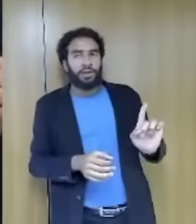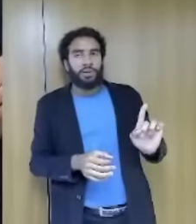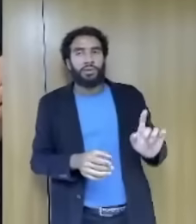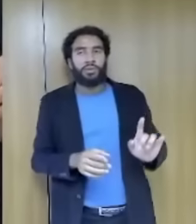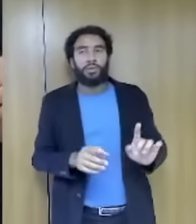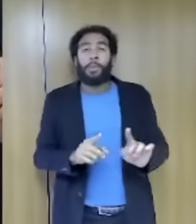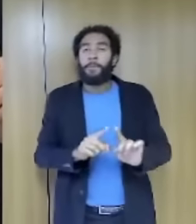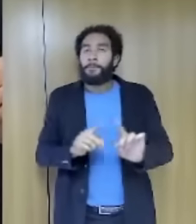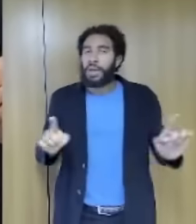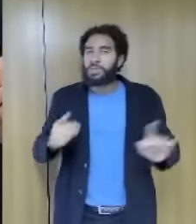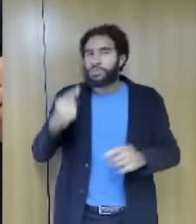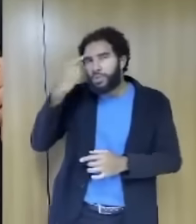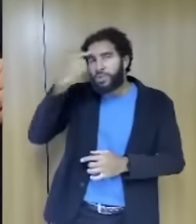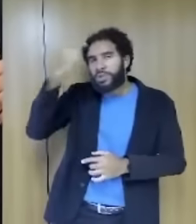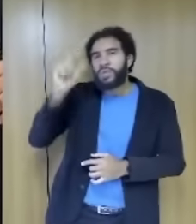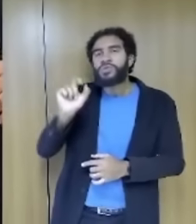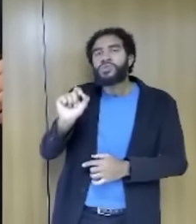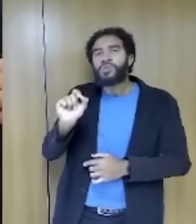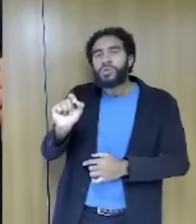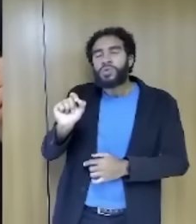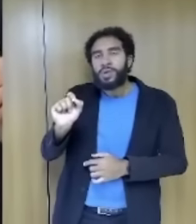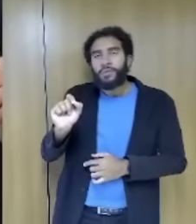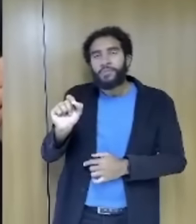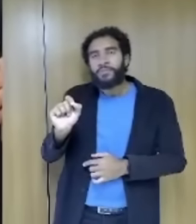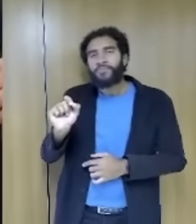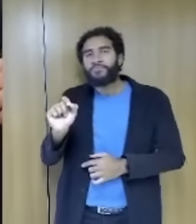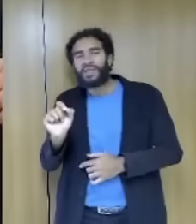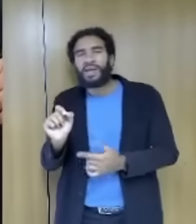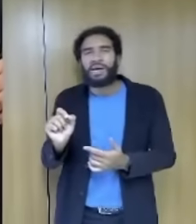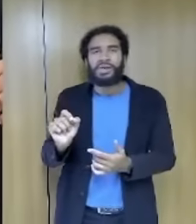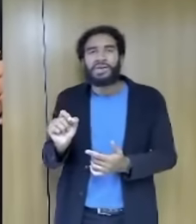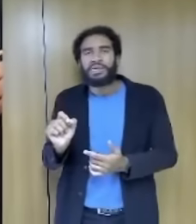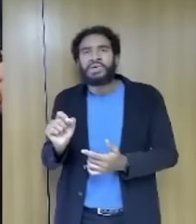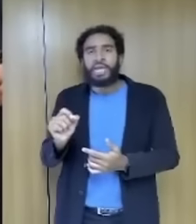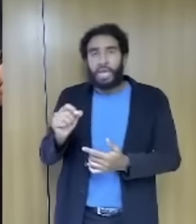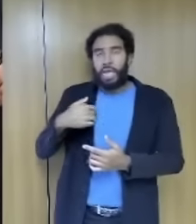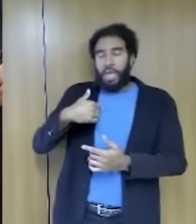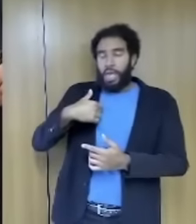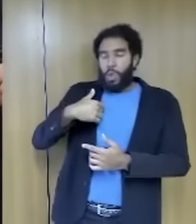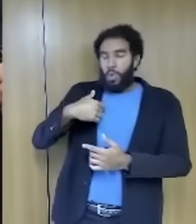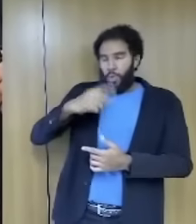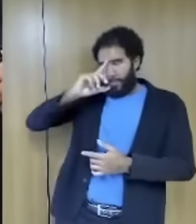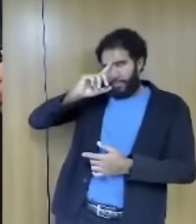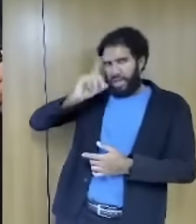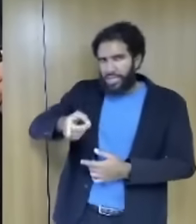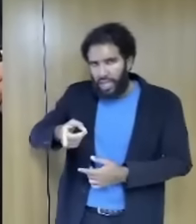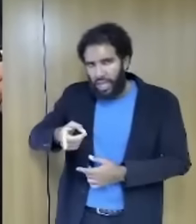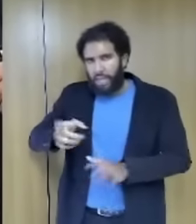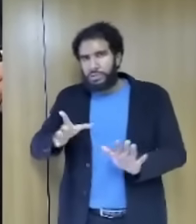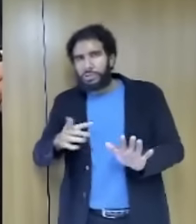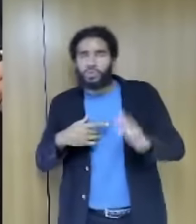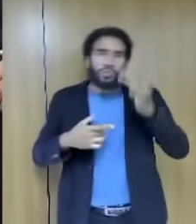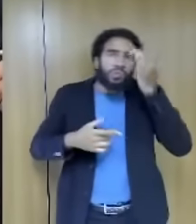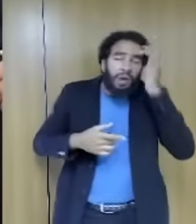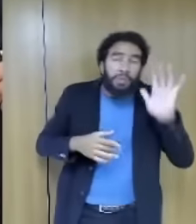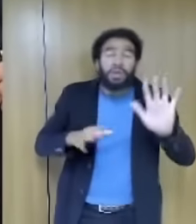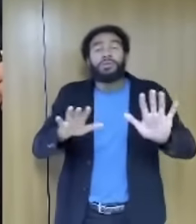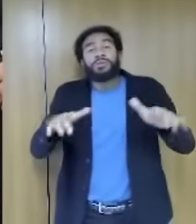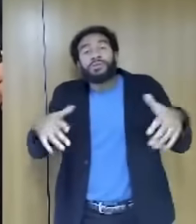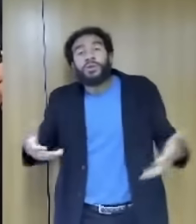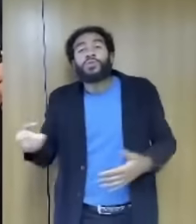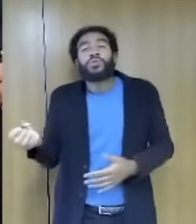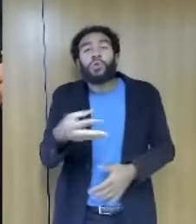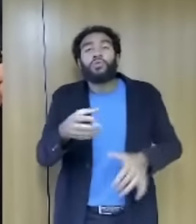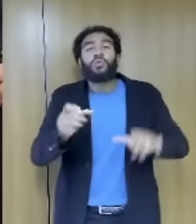uma tese de defesa no sentido de negativa de autoria. Então, a novidade é